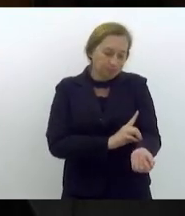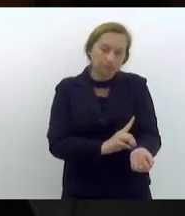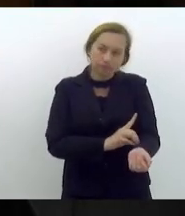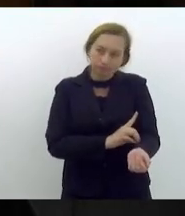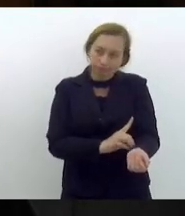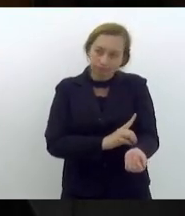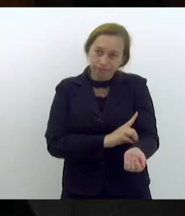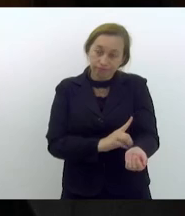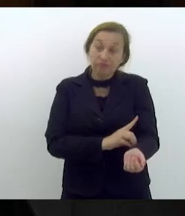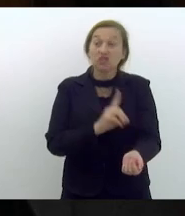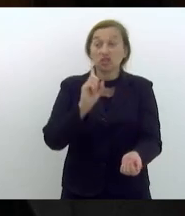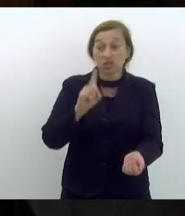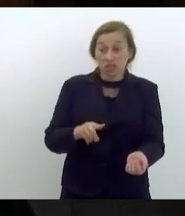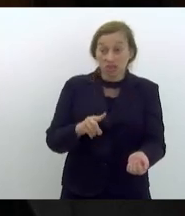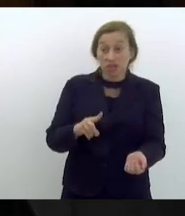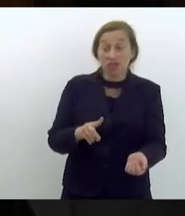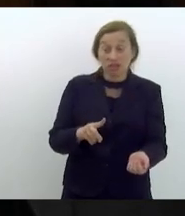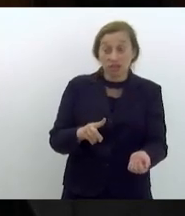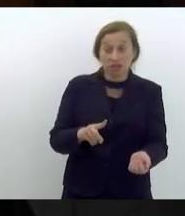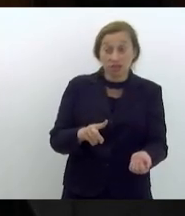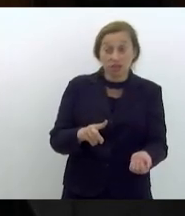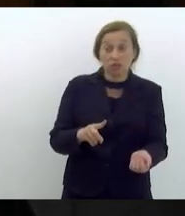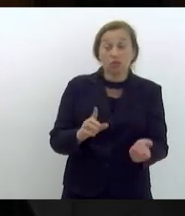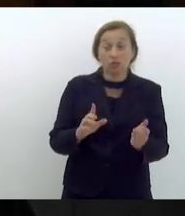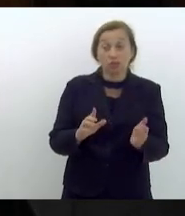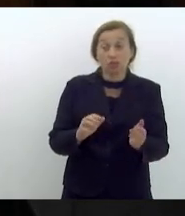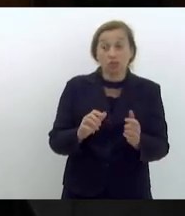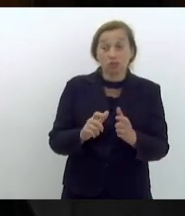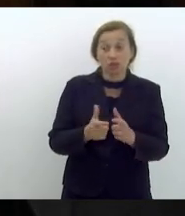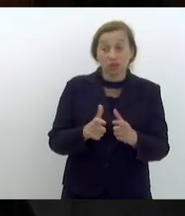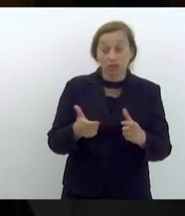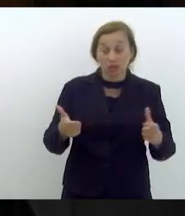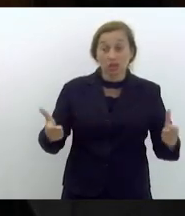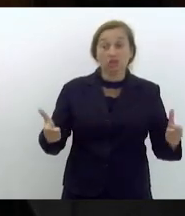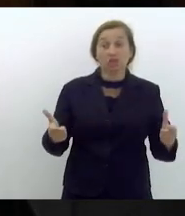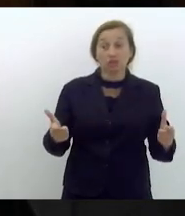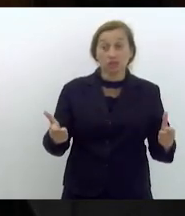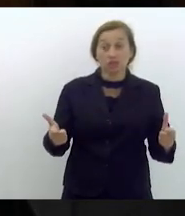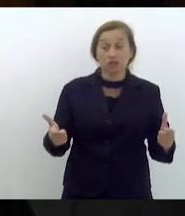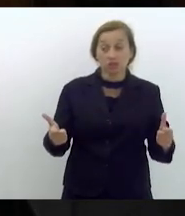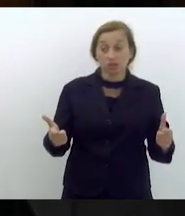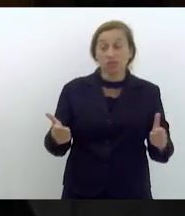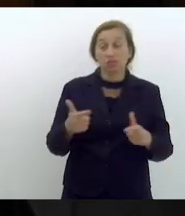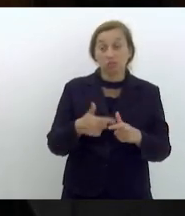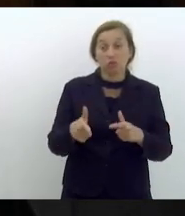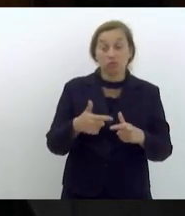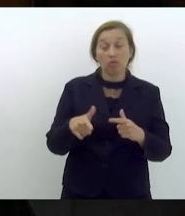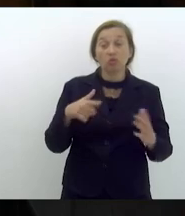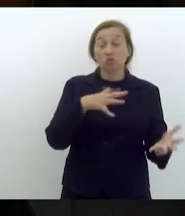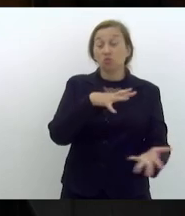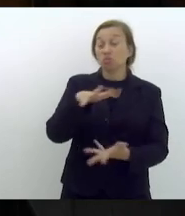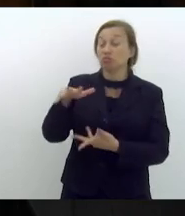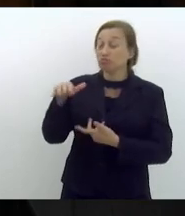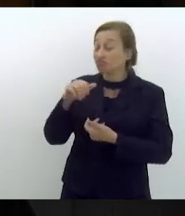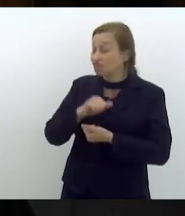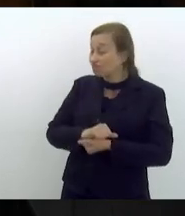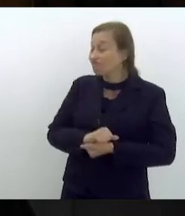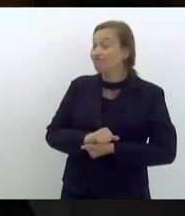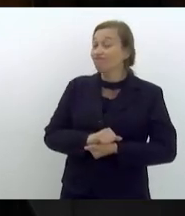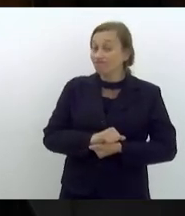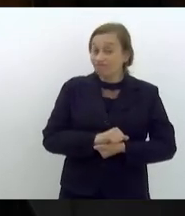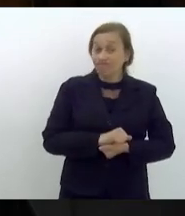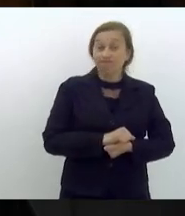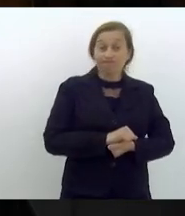que é uma das grandes mazelas hoje do mundo a diabetes é uma das grandes